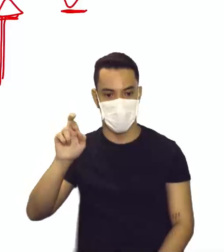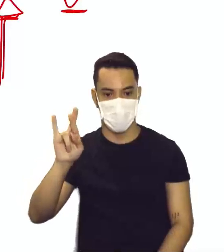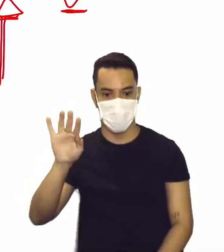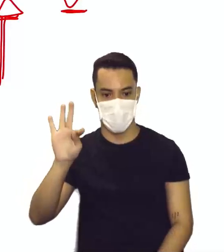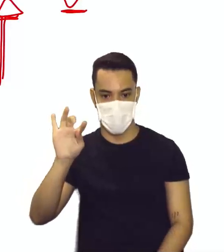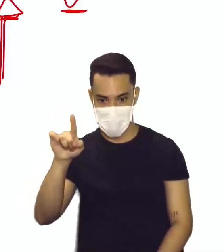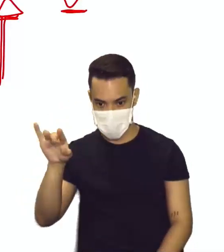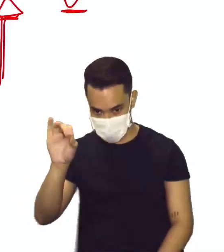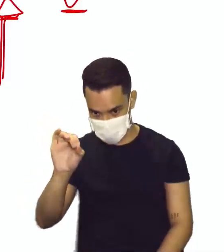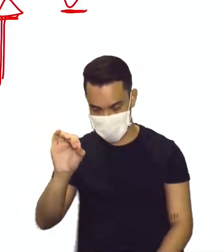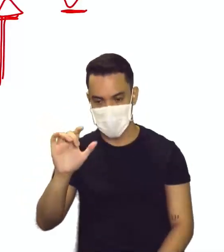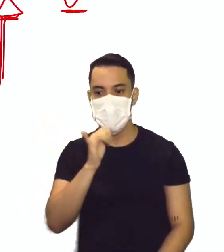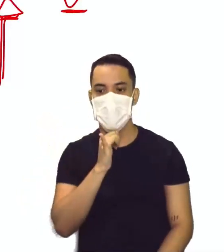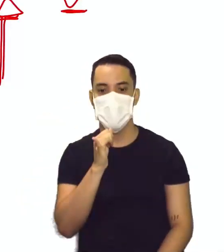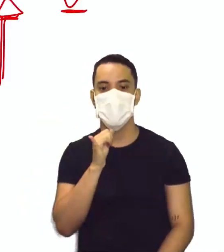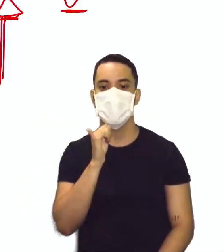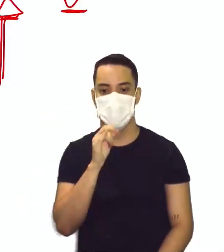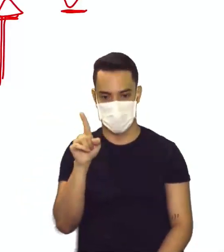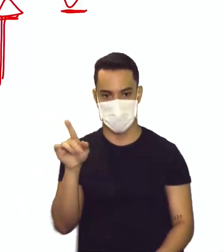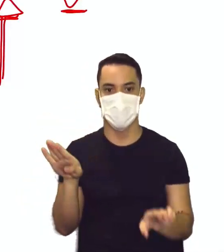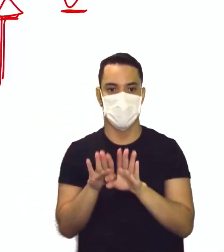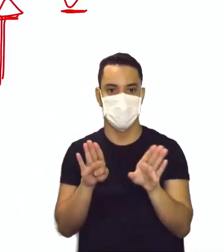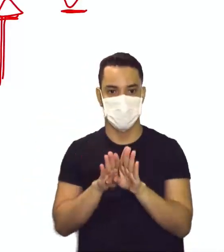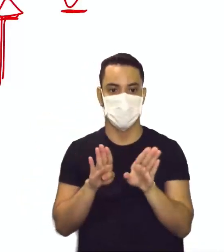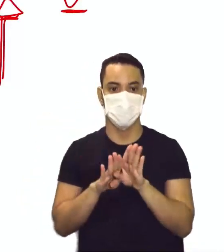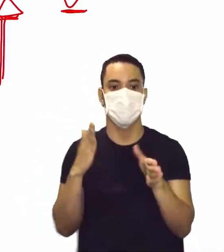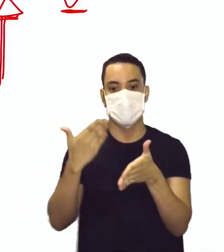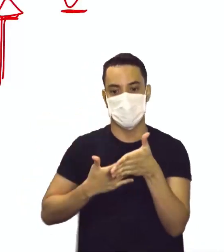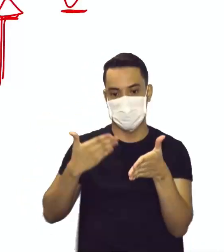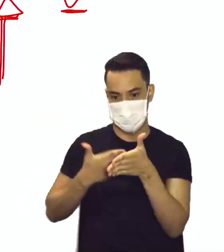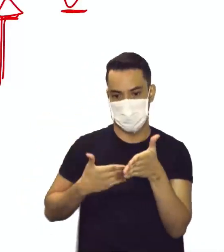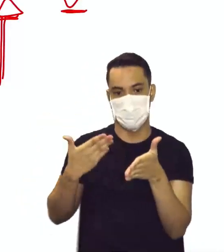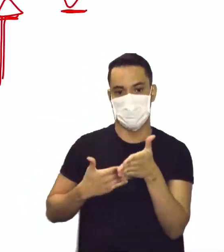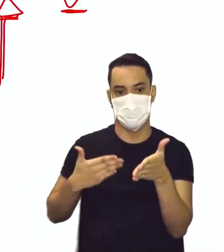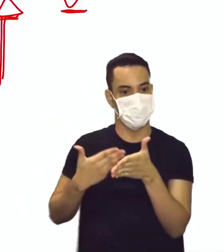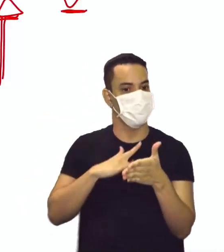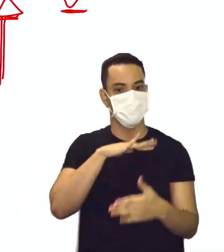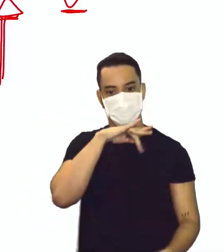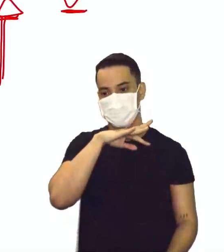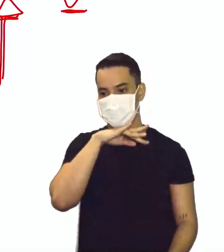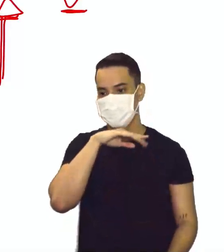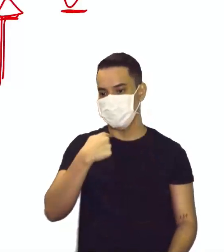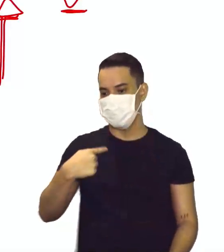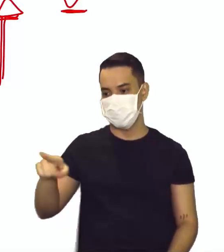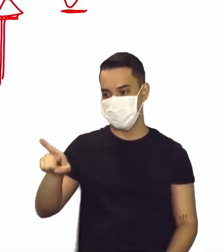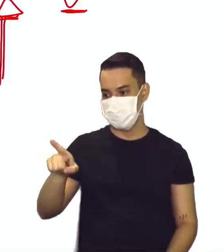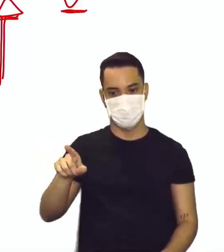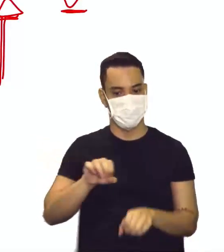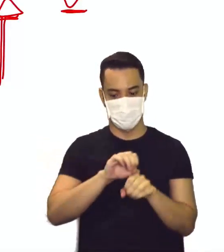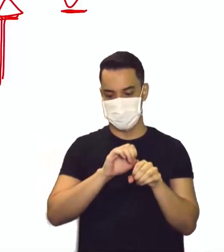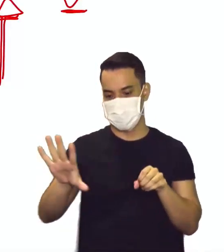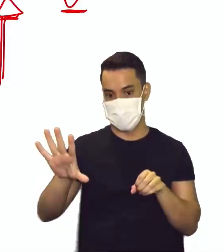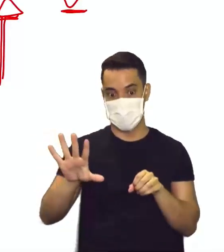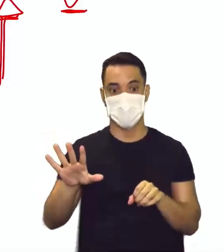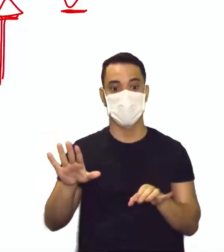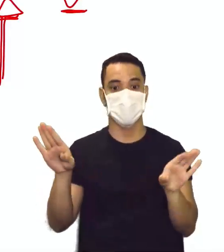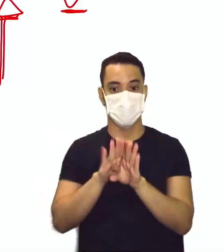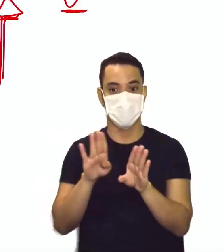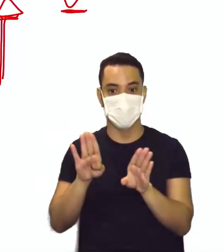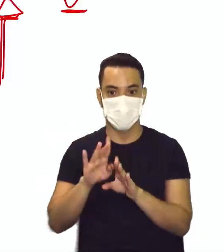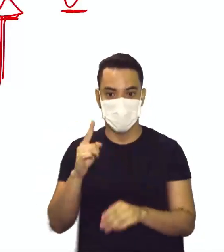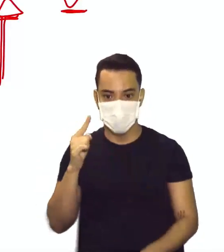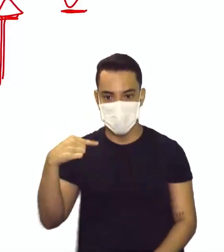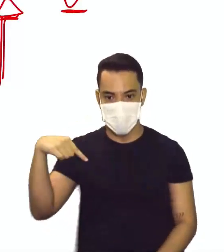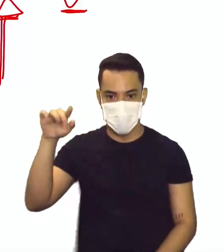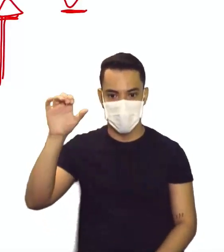o quartzo, são exemplos de isolantes, ou seja, mal condutores. Podemos observar aqui pelos expoentes